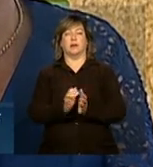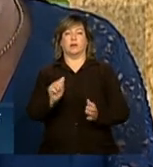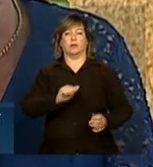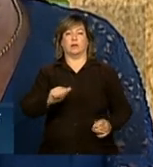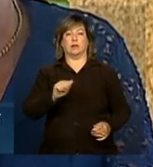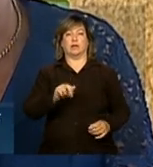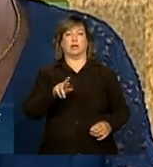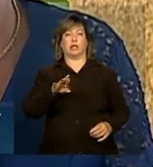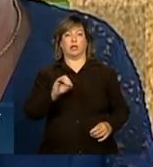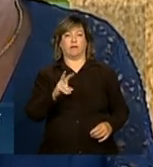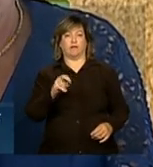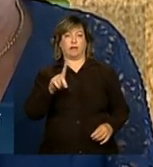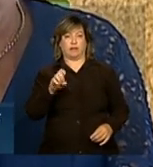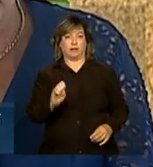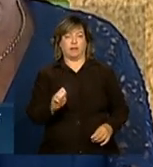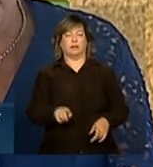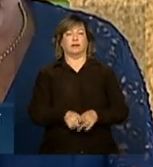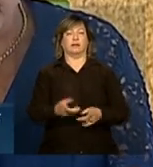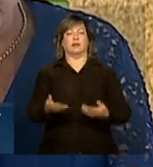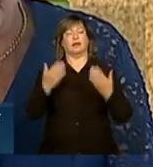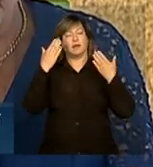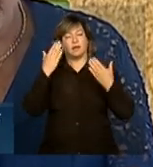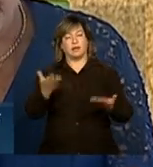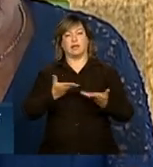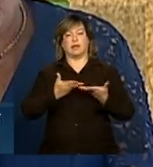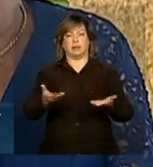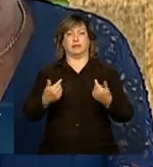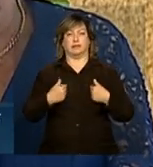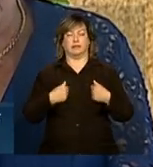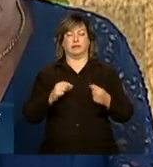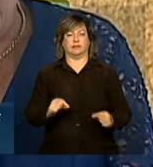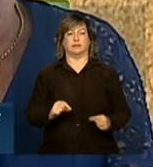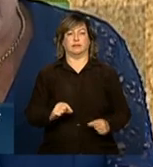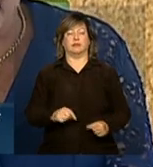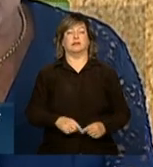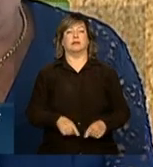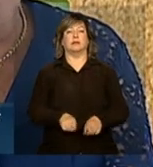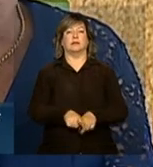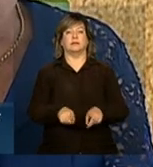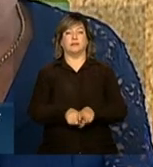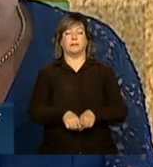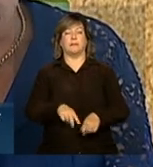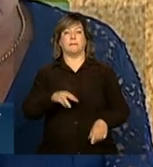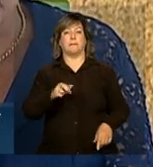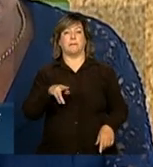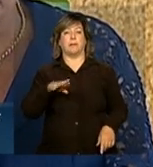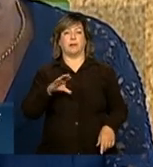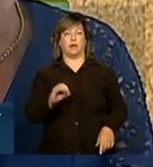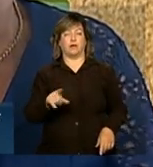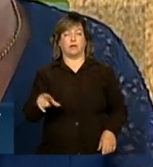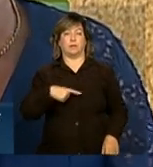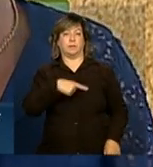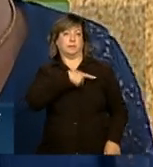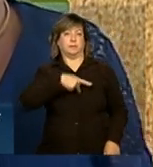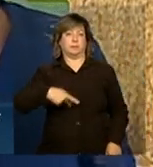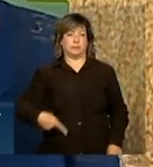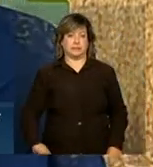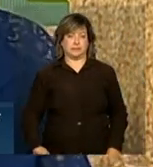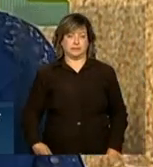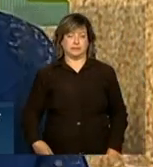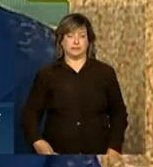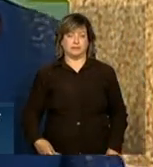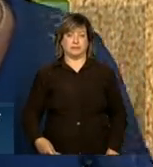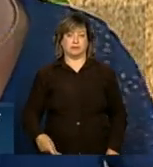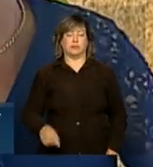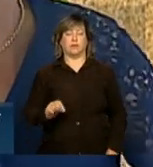agradecer a recepção, Jossi Pitini. Cumprimentar Márcio Lopes de Freitas, presidente